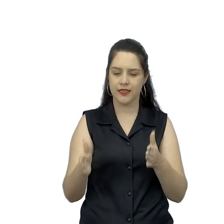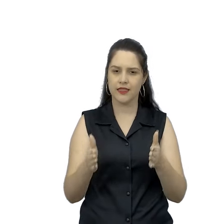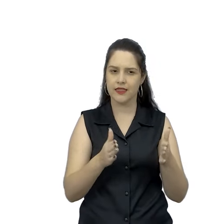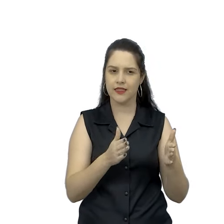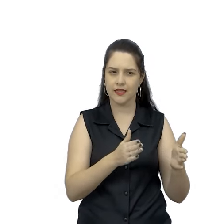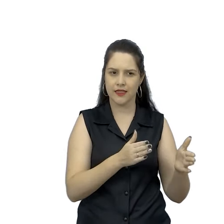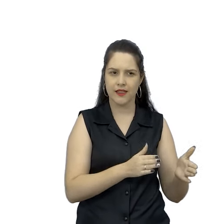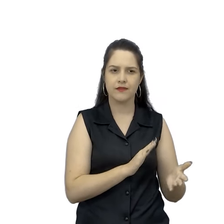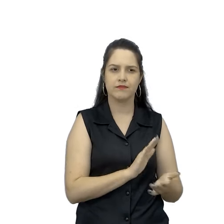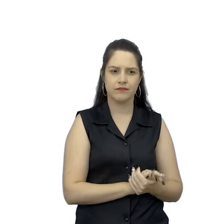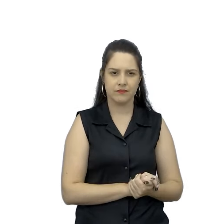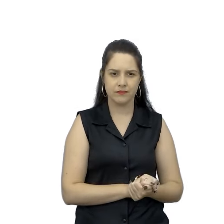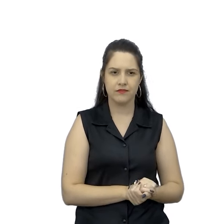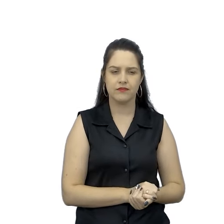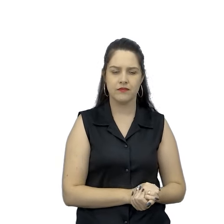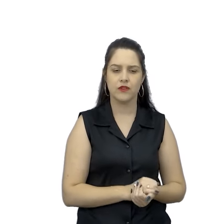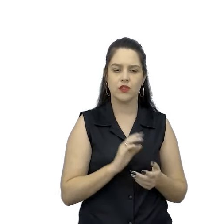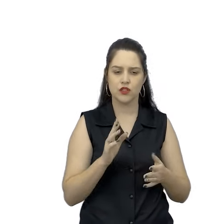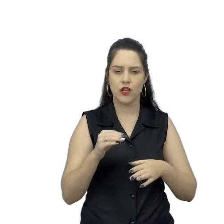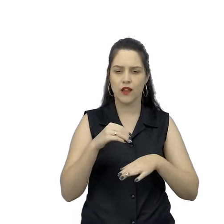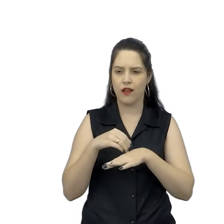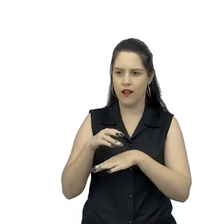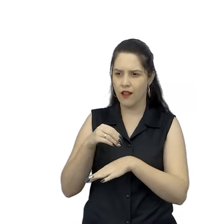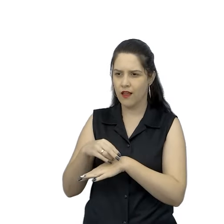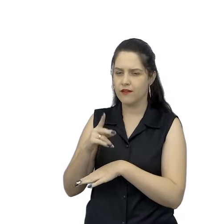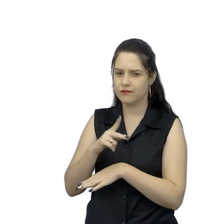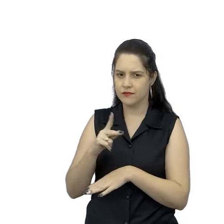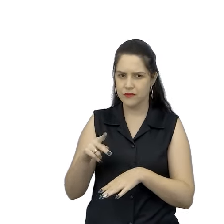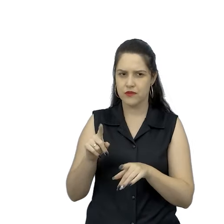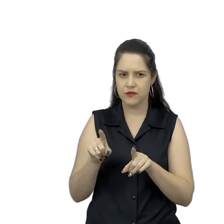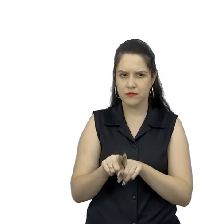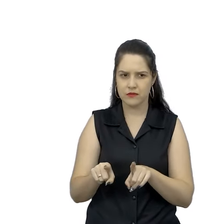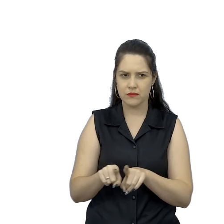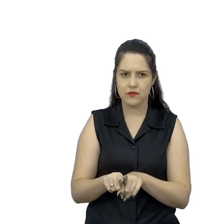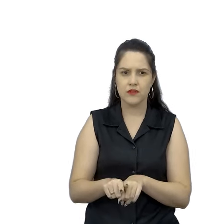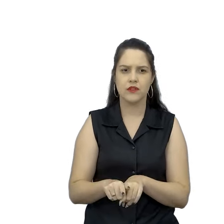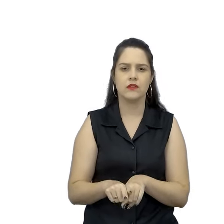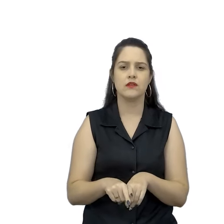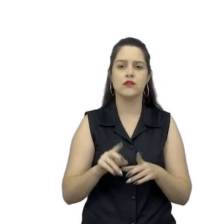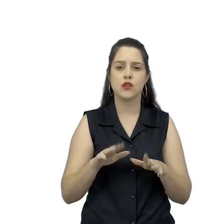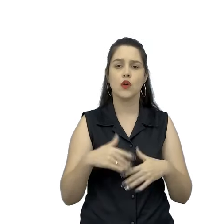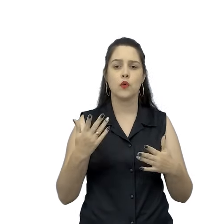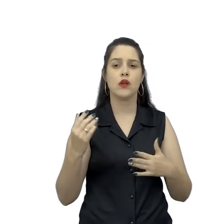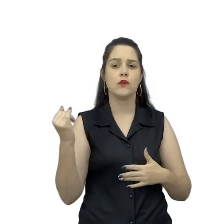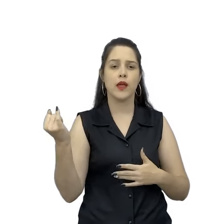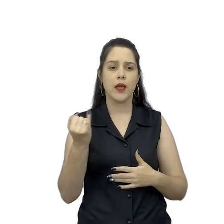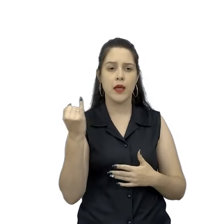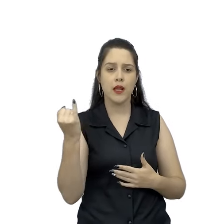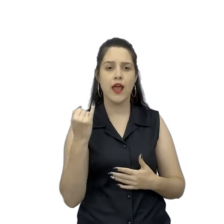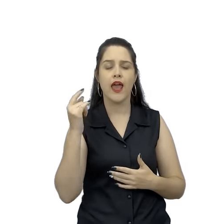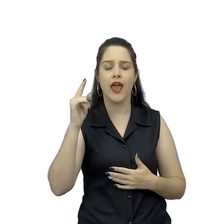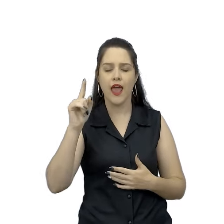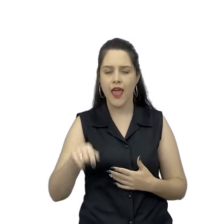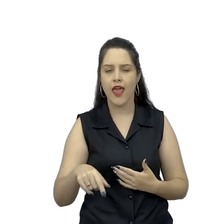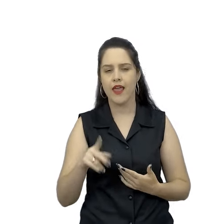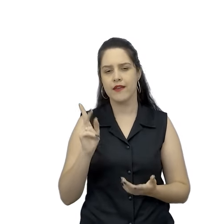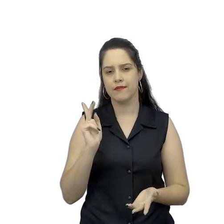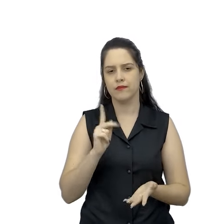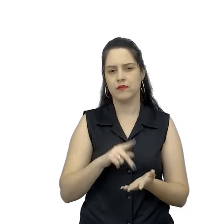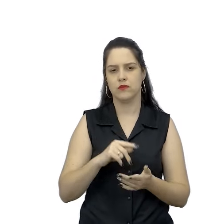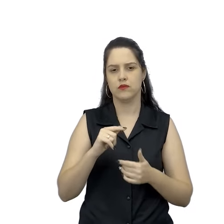professora Rosana, foi a abordagem da resolução de problemas, o quanto é importante, o quanto é necessário